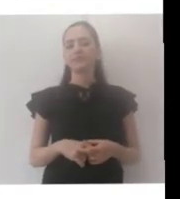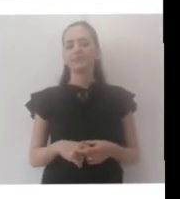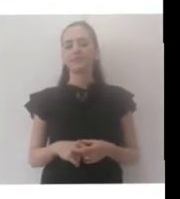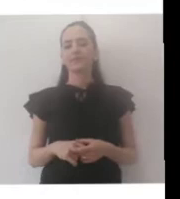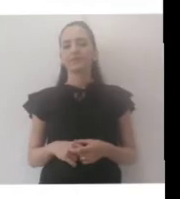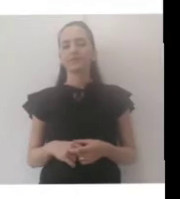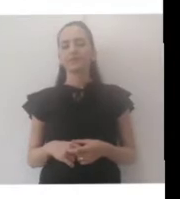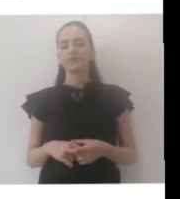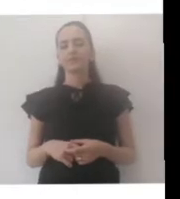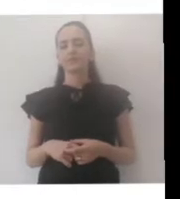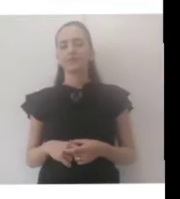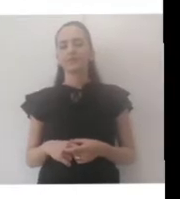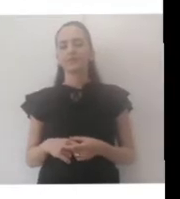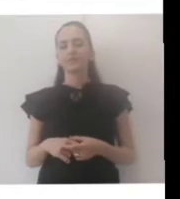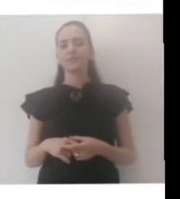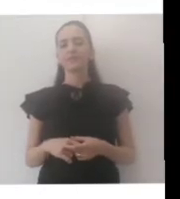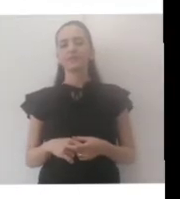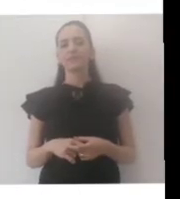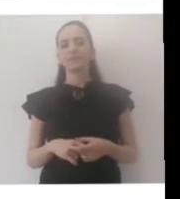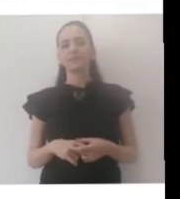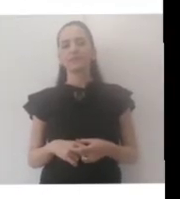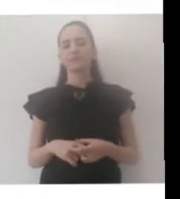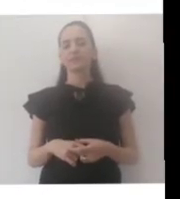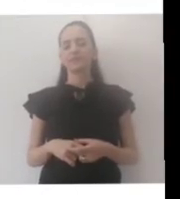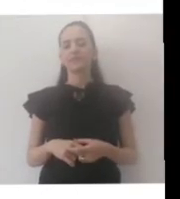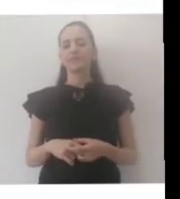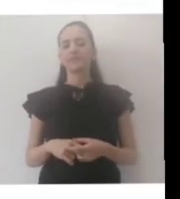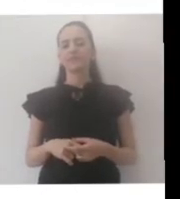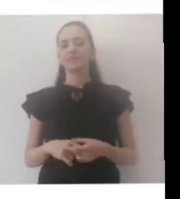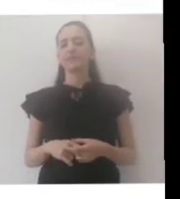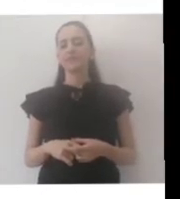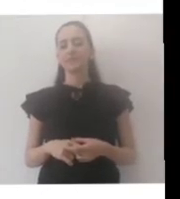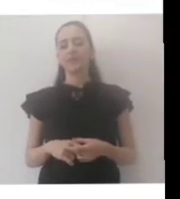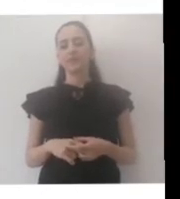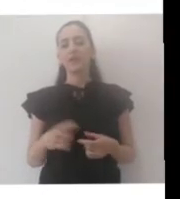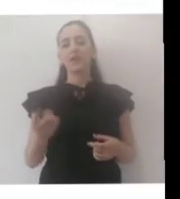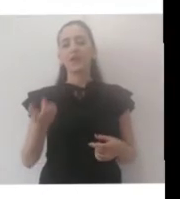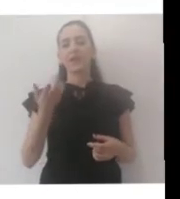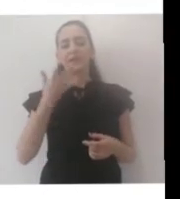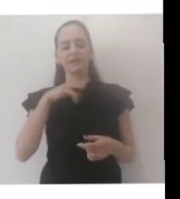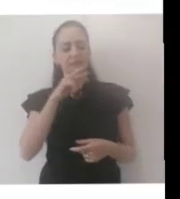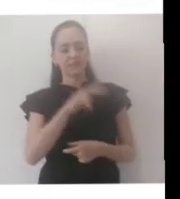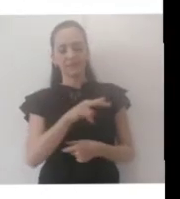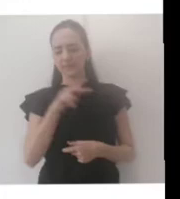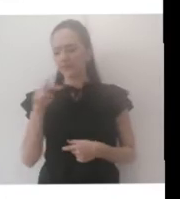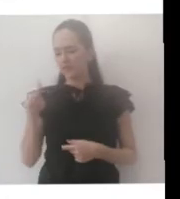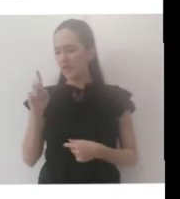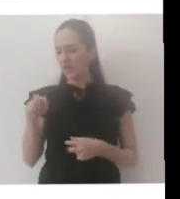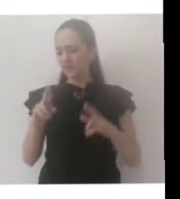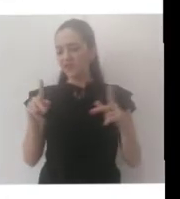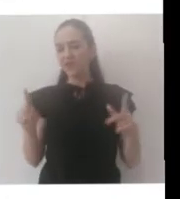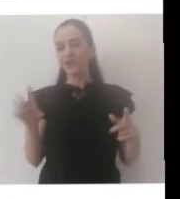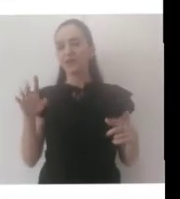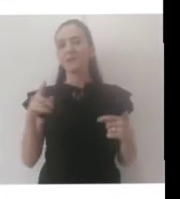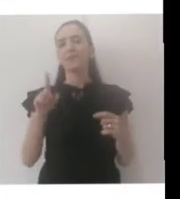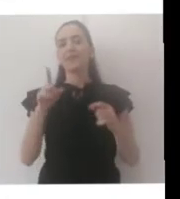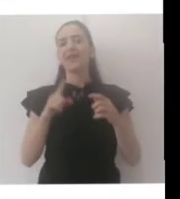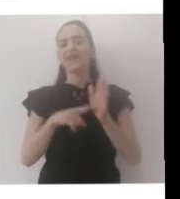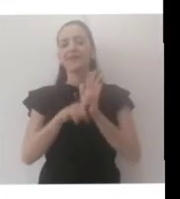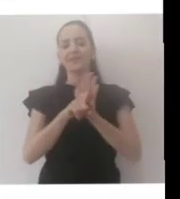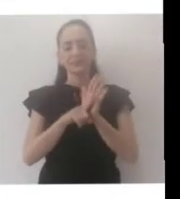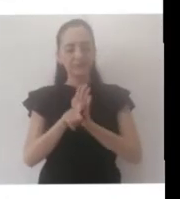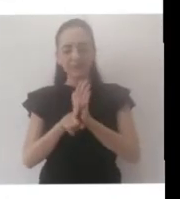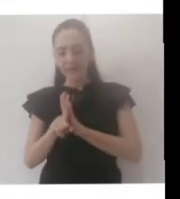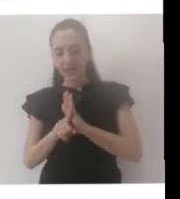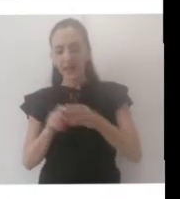diferente se não pudesse observar propriedades de diferença entre os objetos. Por outro lado,